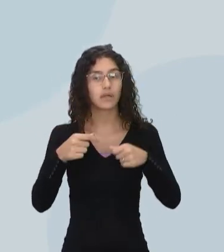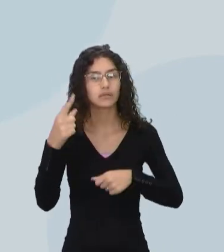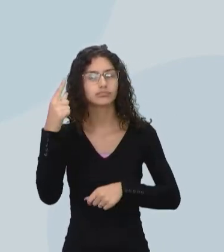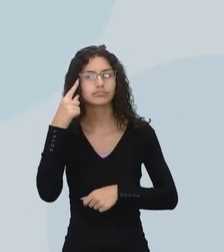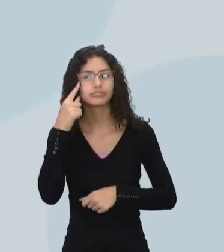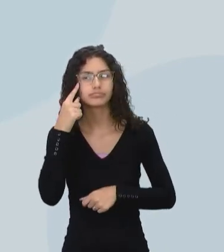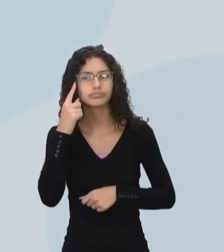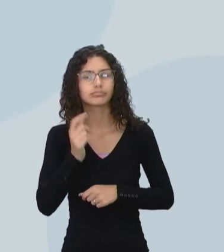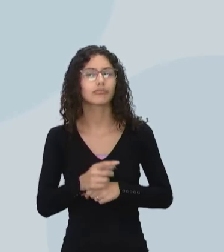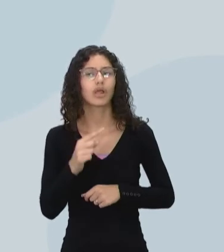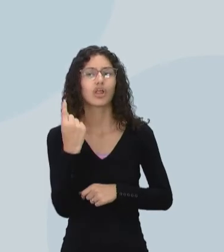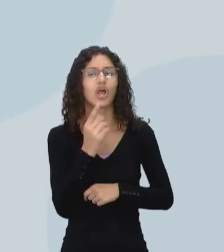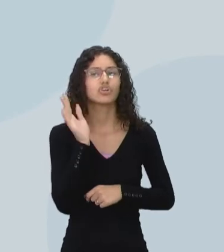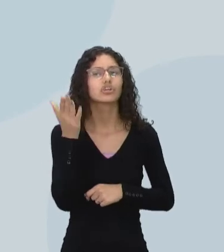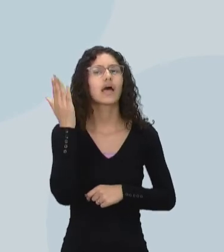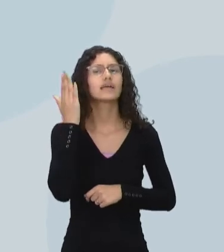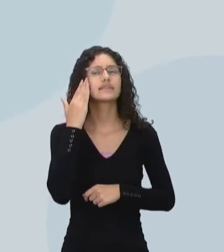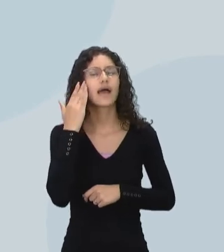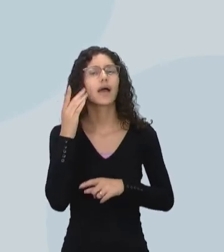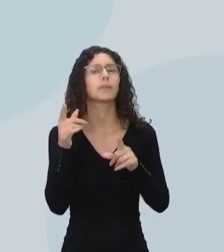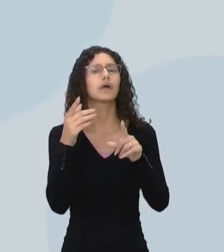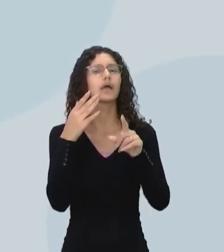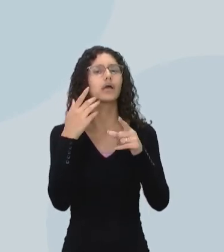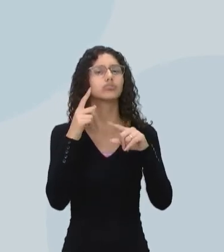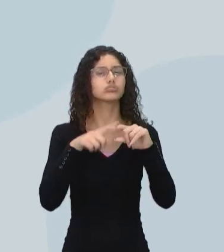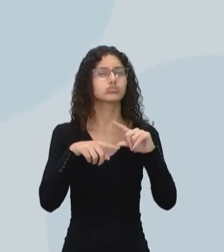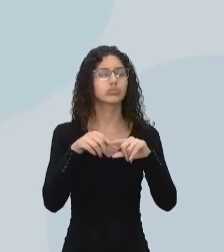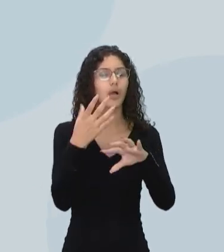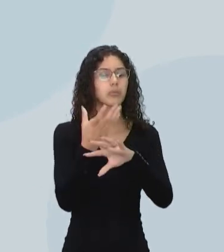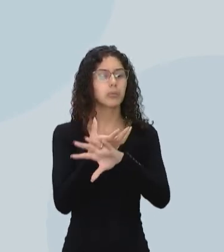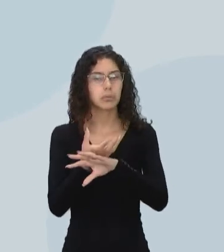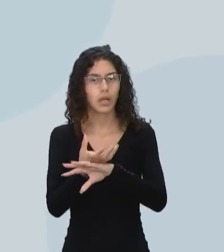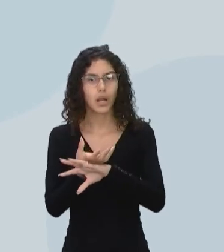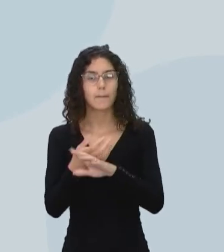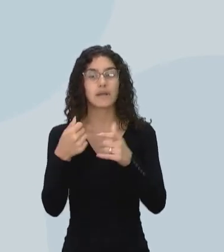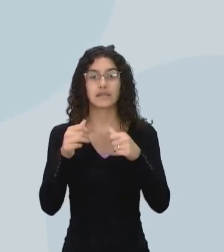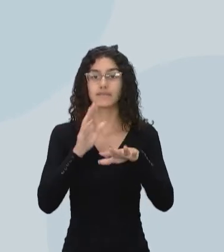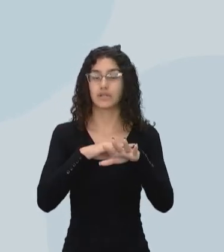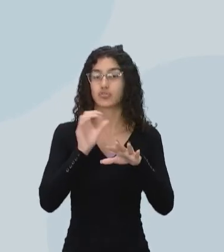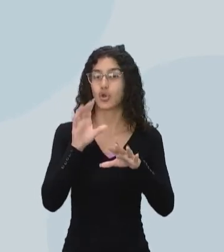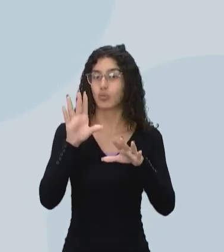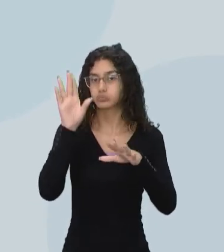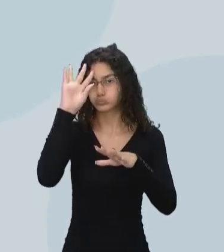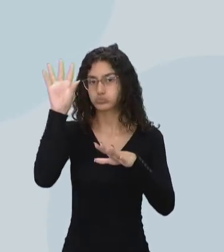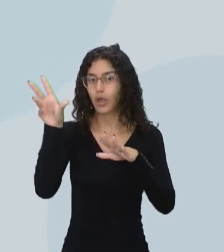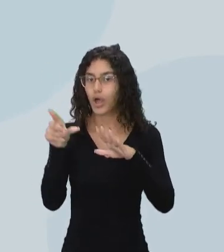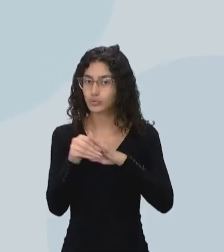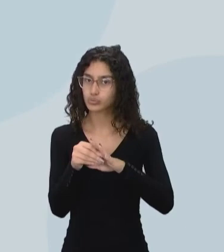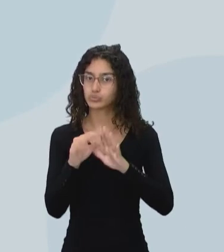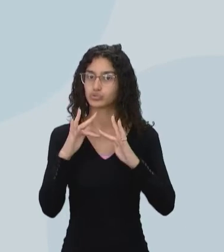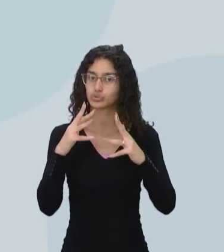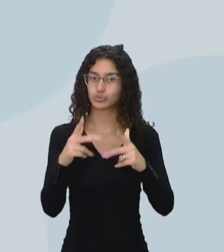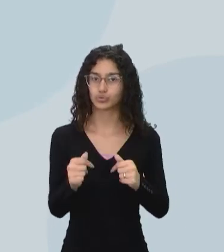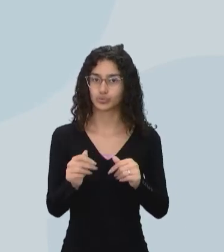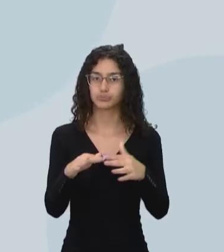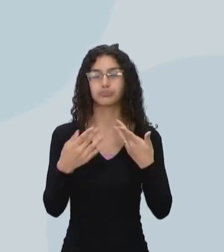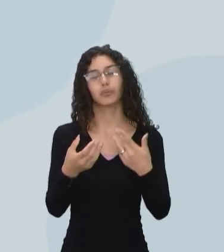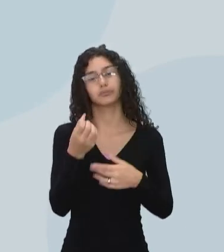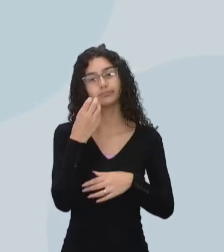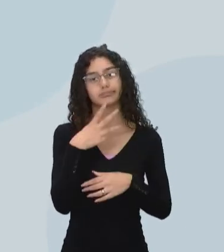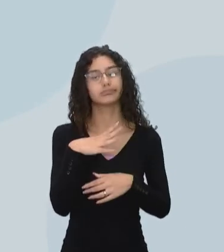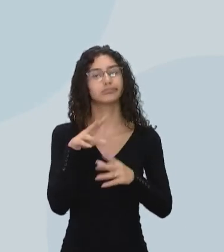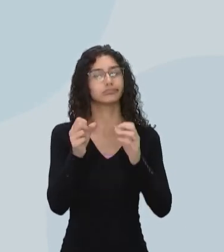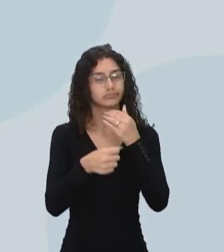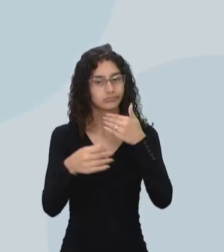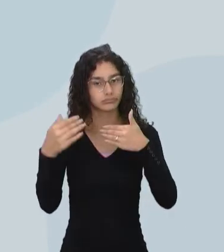mente que a gente já sabe o conteúdo. A gente vai fazer só um resumão sobre ele. Por isso que eu mostrei para